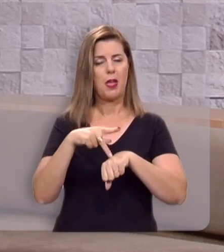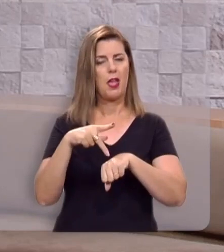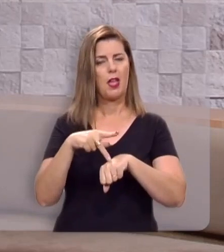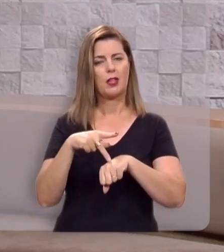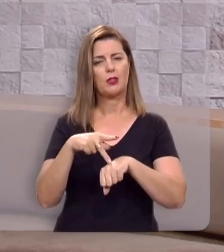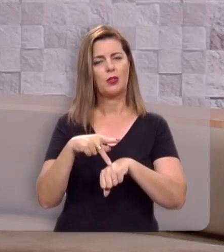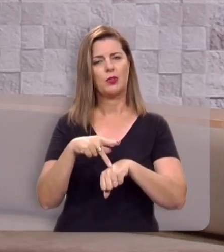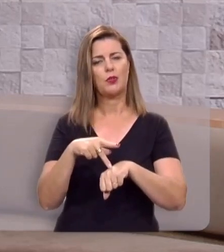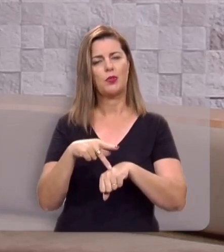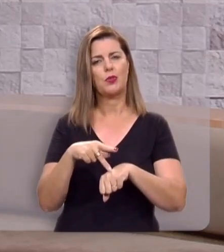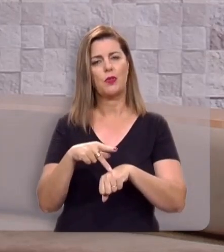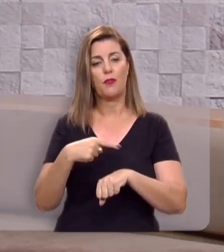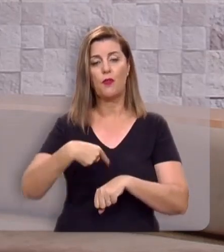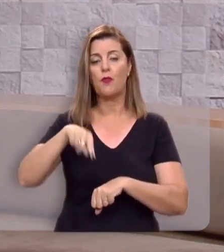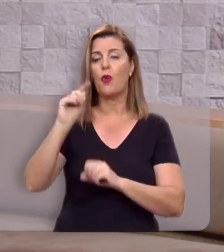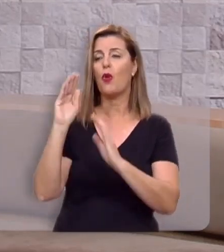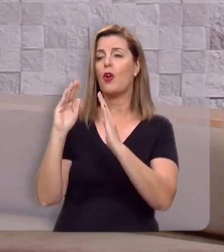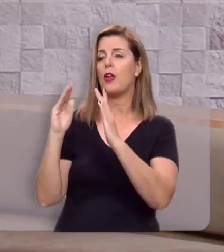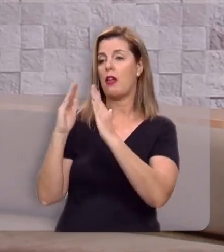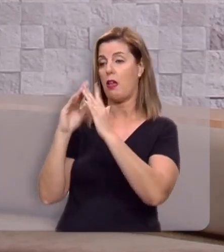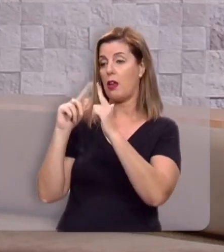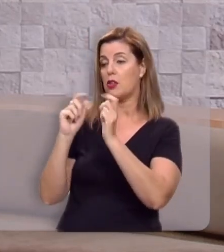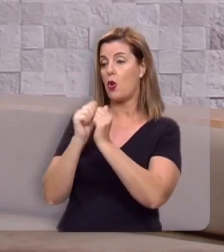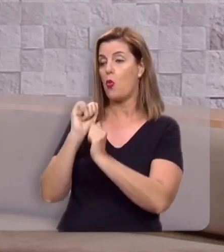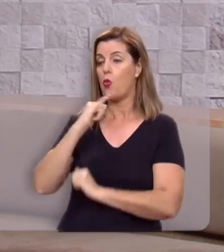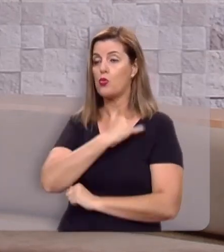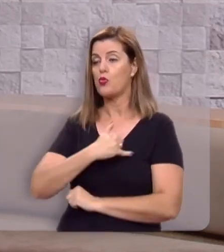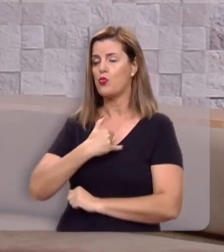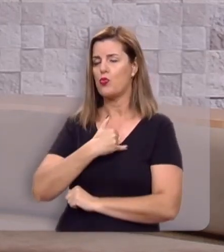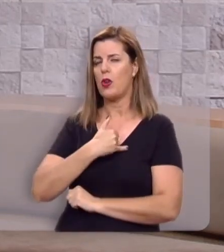ao templo com João, tem lá um homem